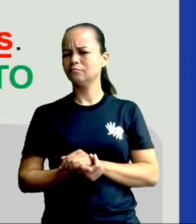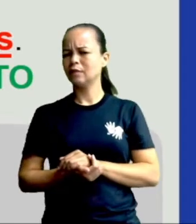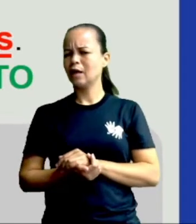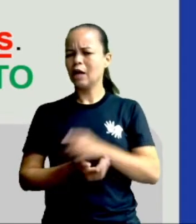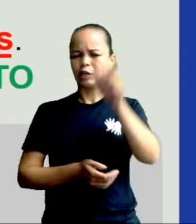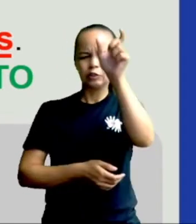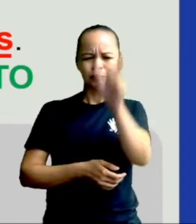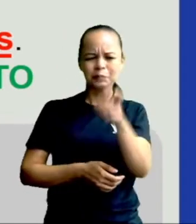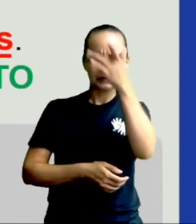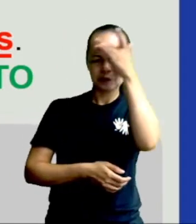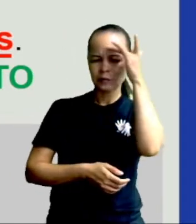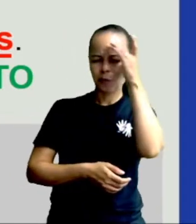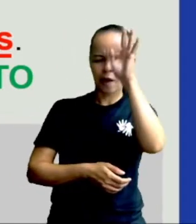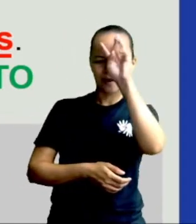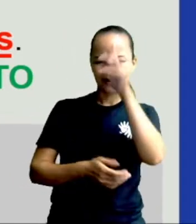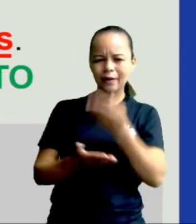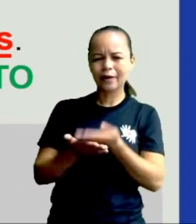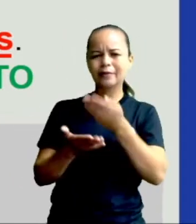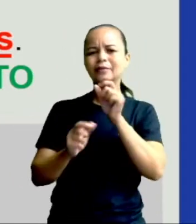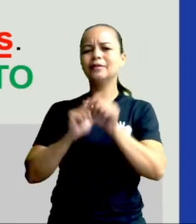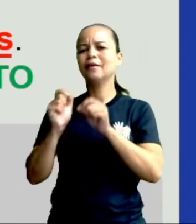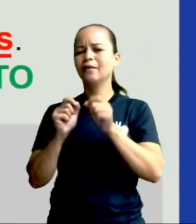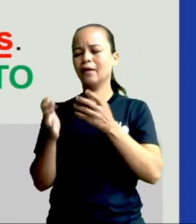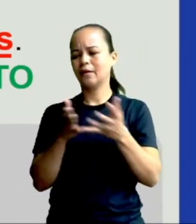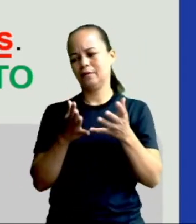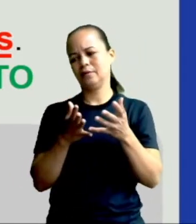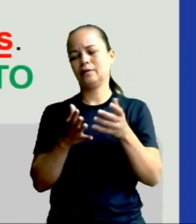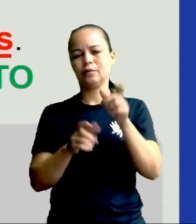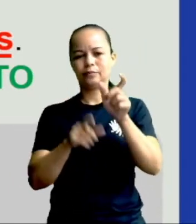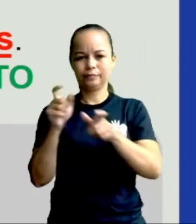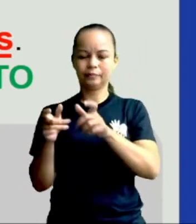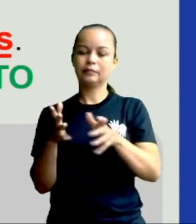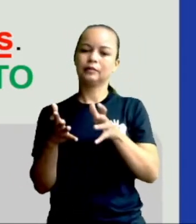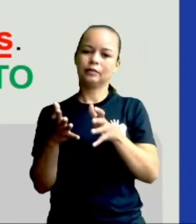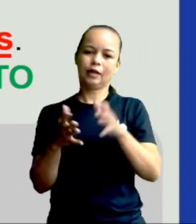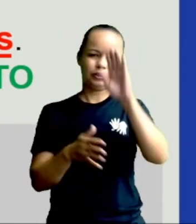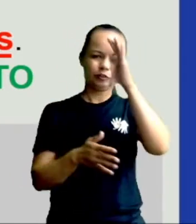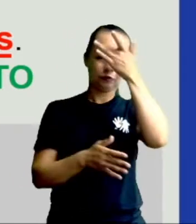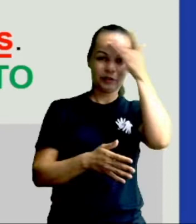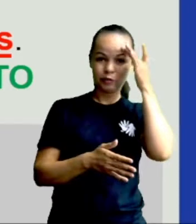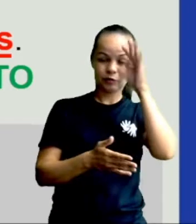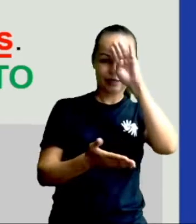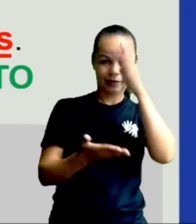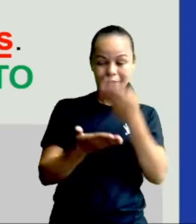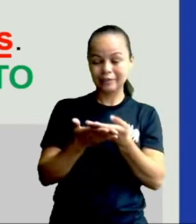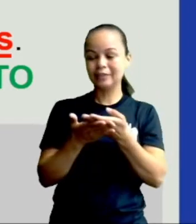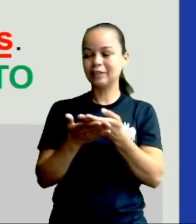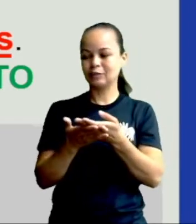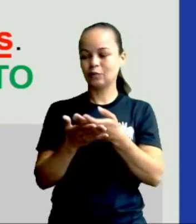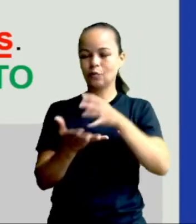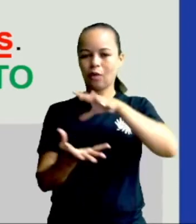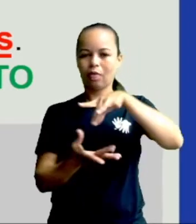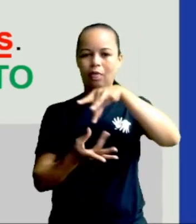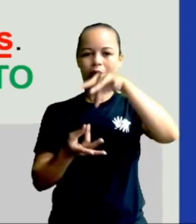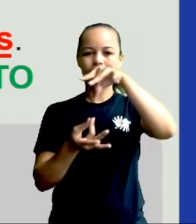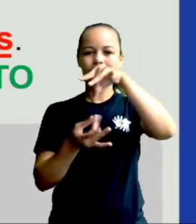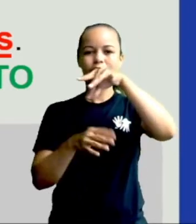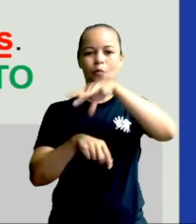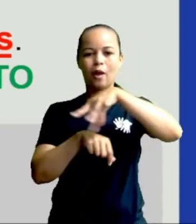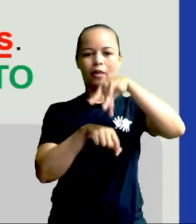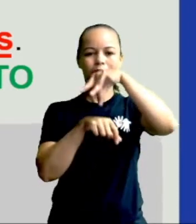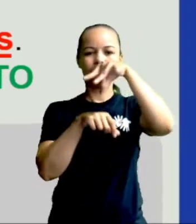acredita acredita em alguém As pessoas acreditam nos espíritos percebam que entre o verbo